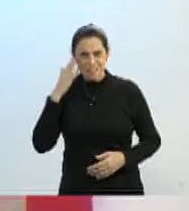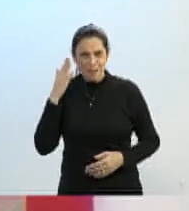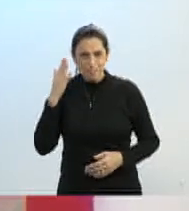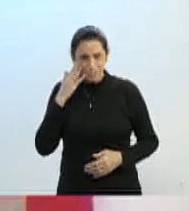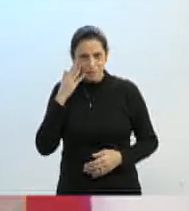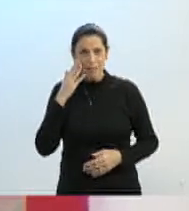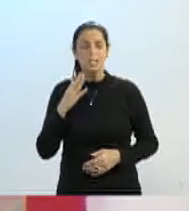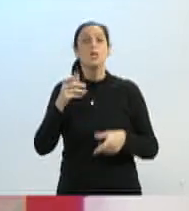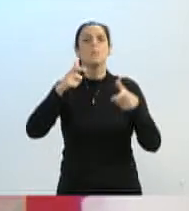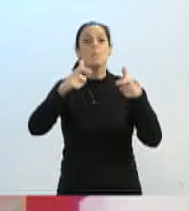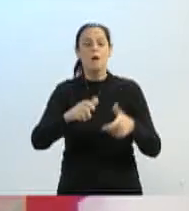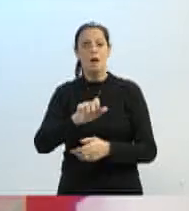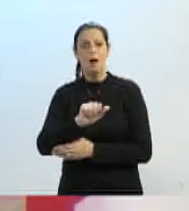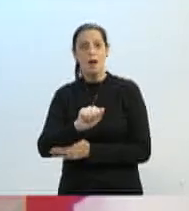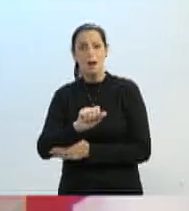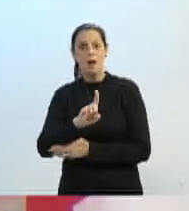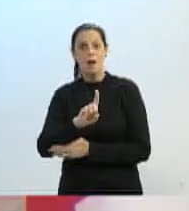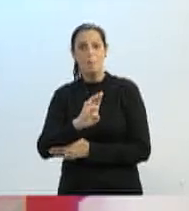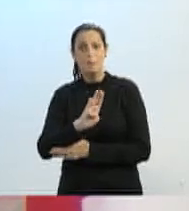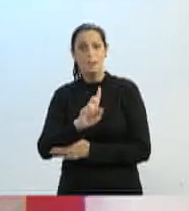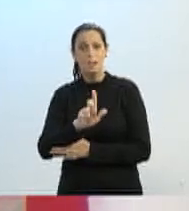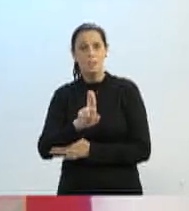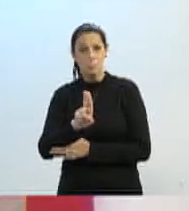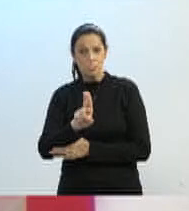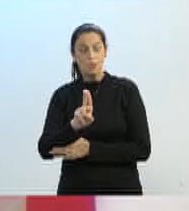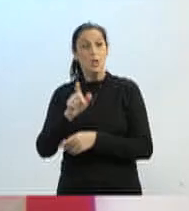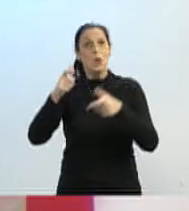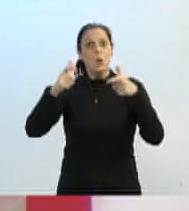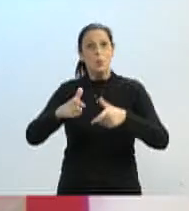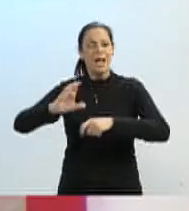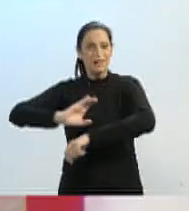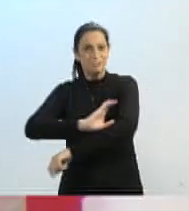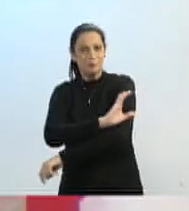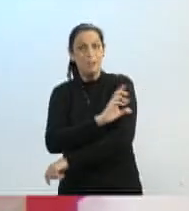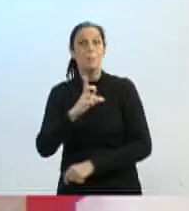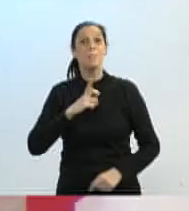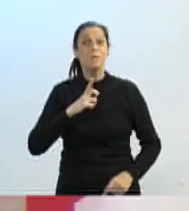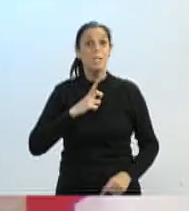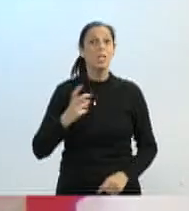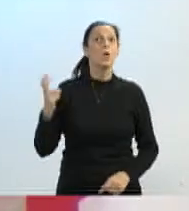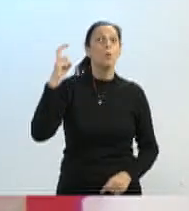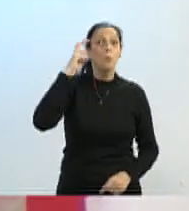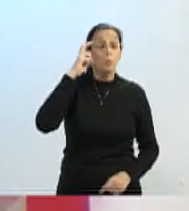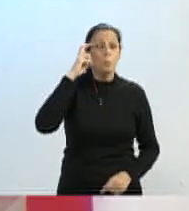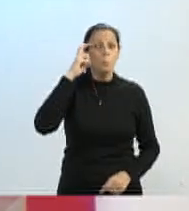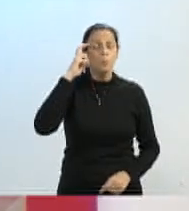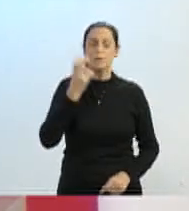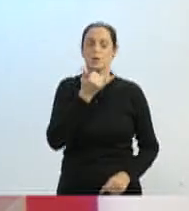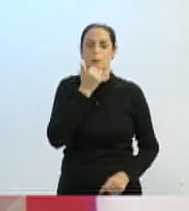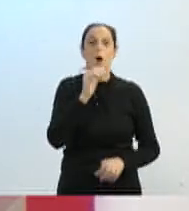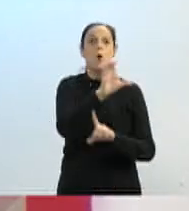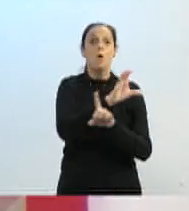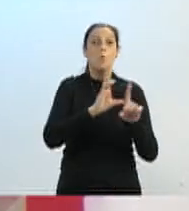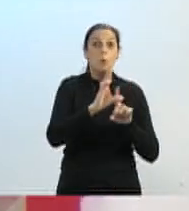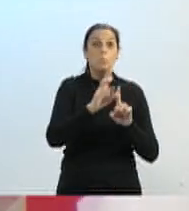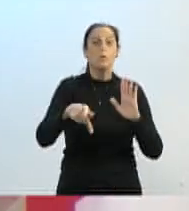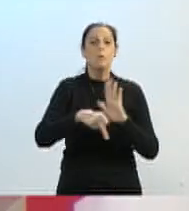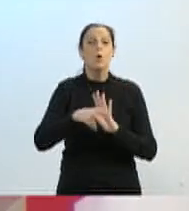na ADBLU, lá na Itopava Central, tem culto na língua alemã? E nós somos da cultura alemã